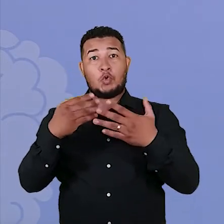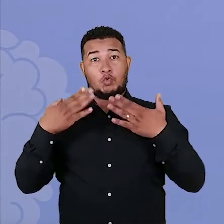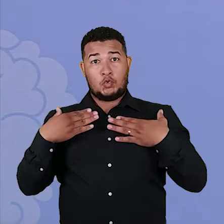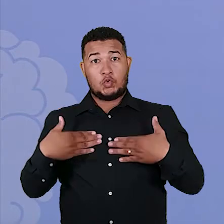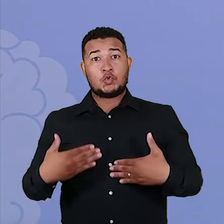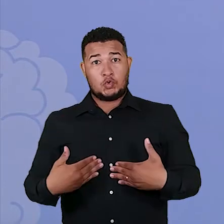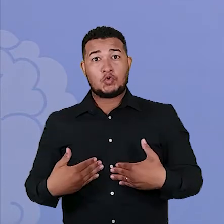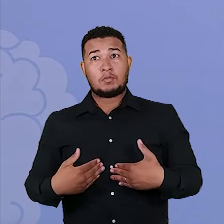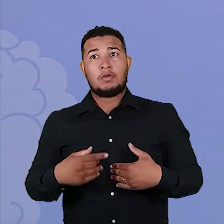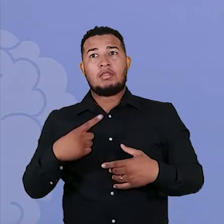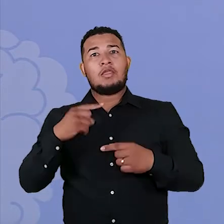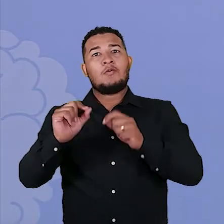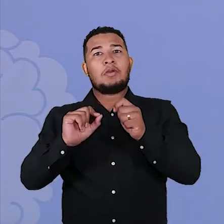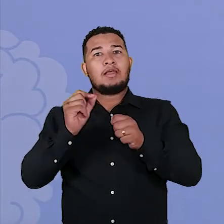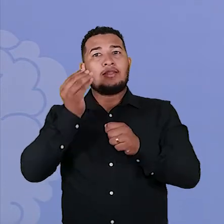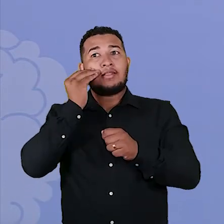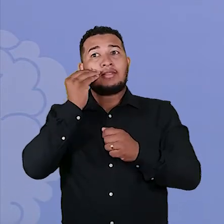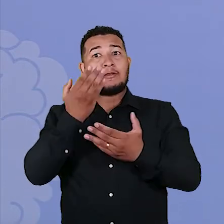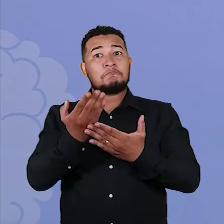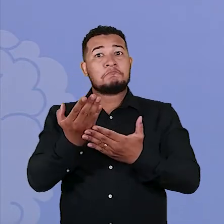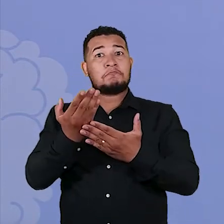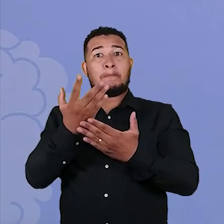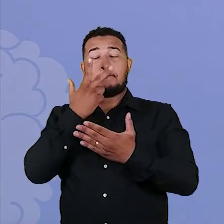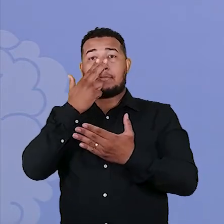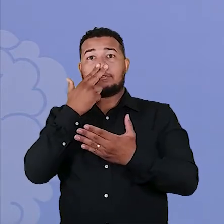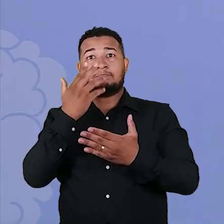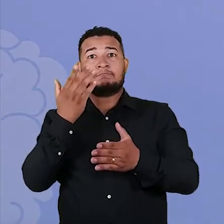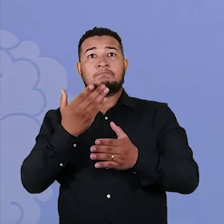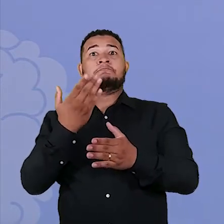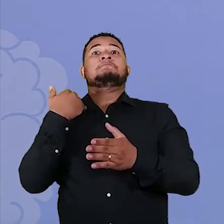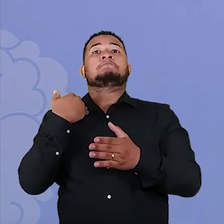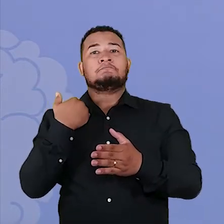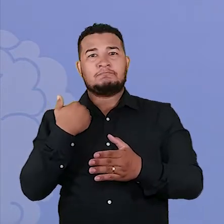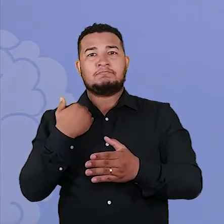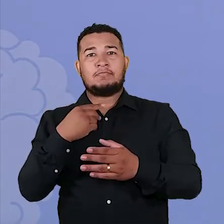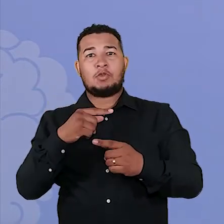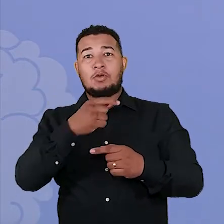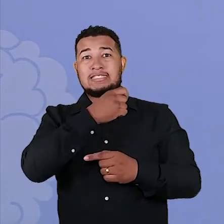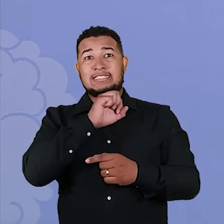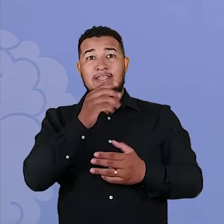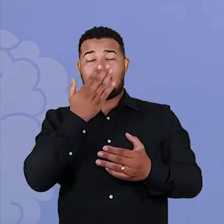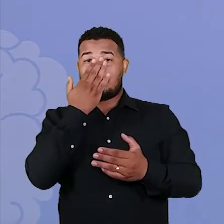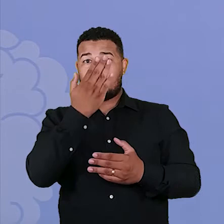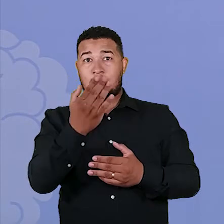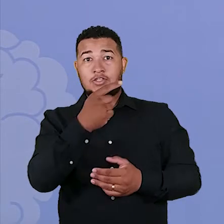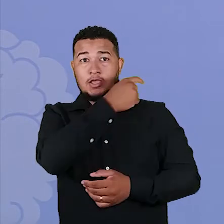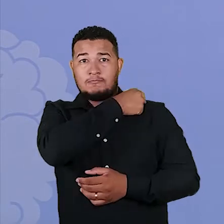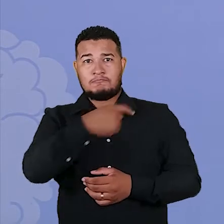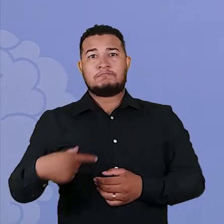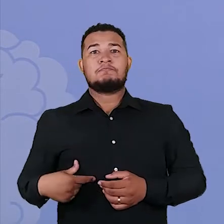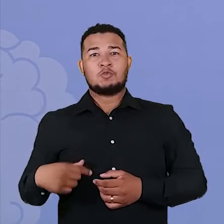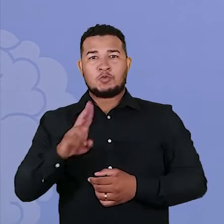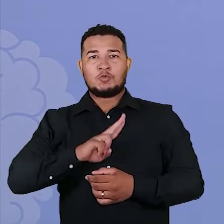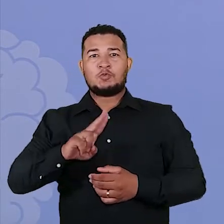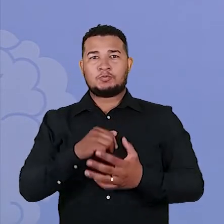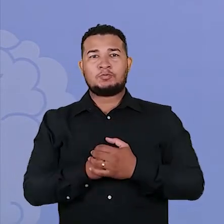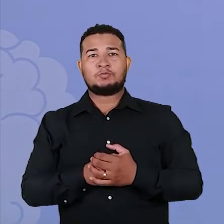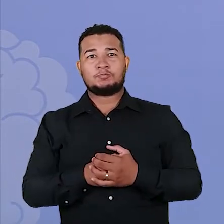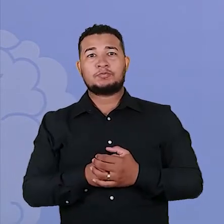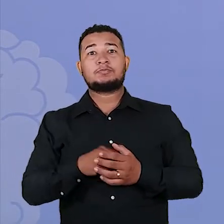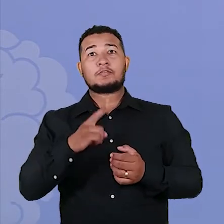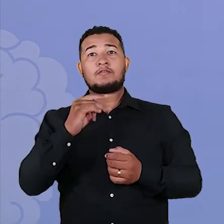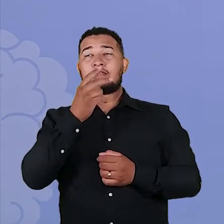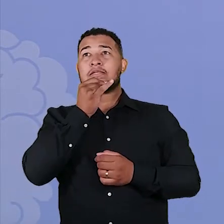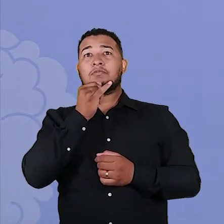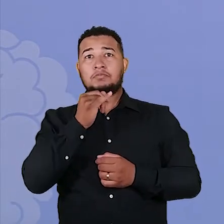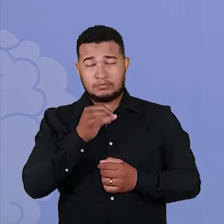carro, né? Então, o seu corpo, ele tem a tendência de ir para frente. Então, cinto de segurança aí, e a gente faz